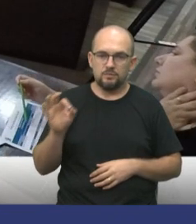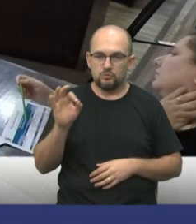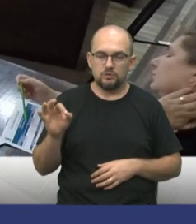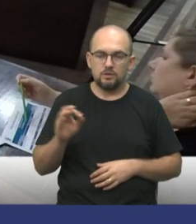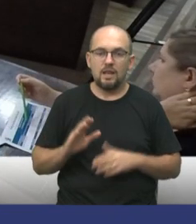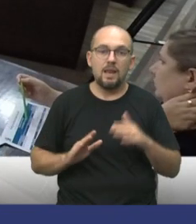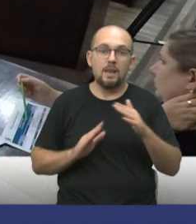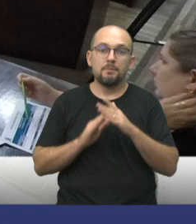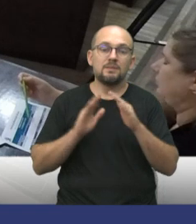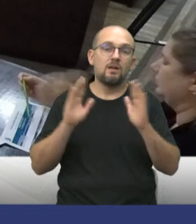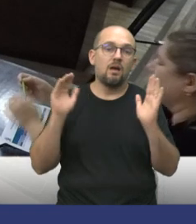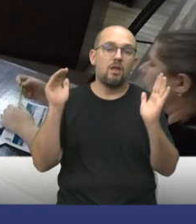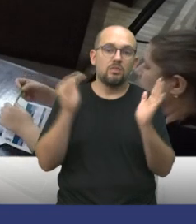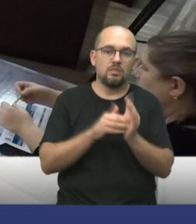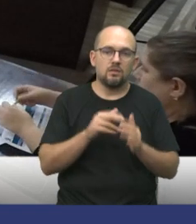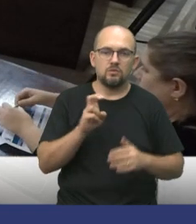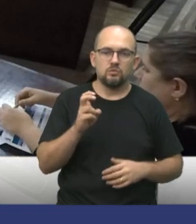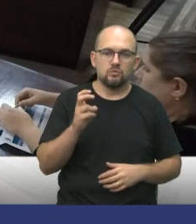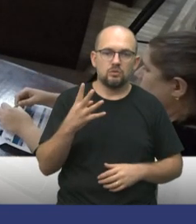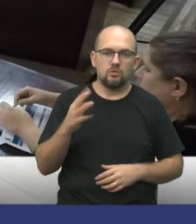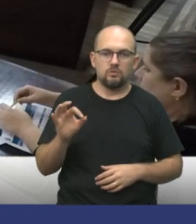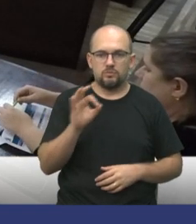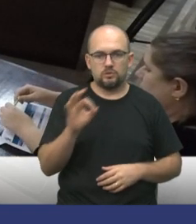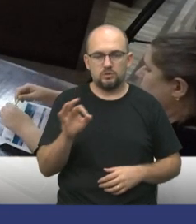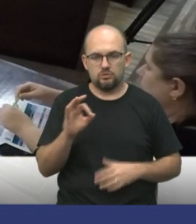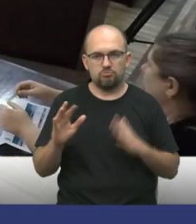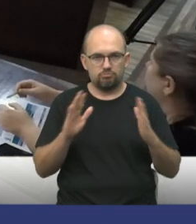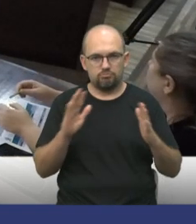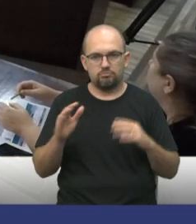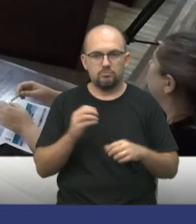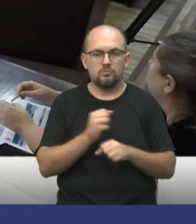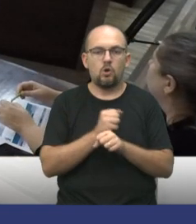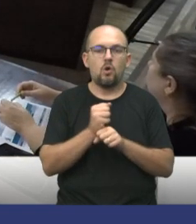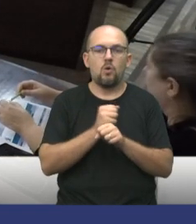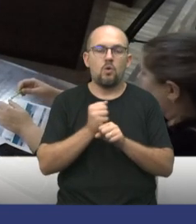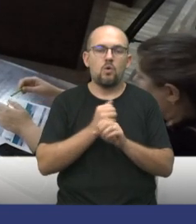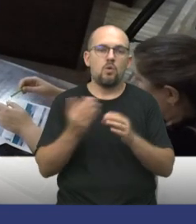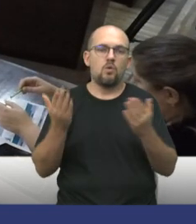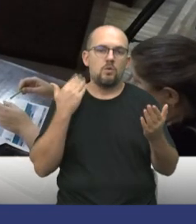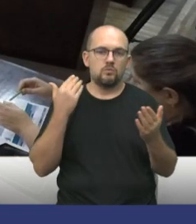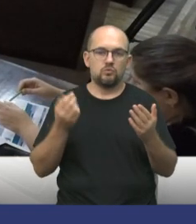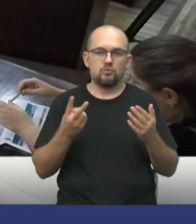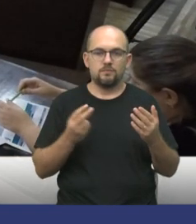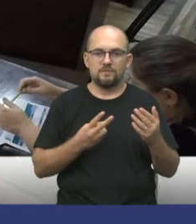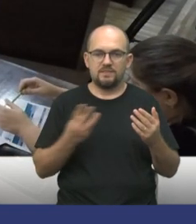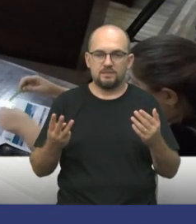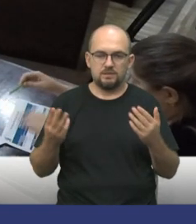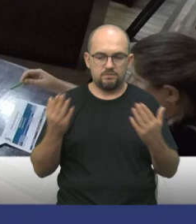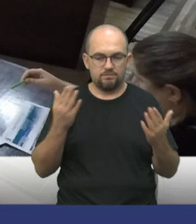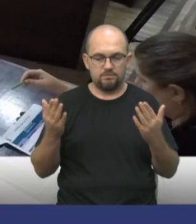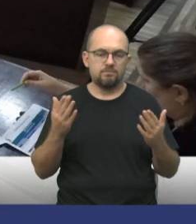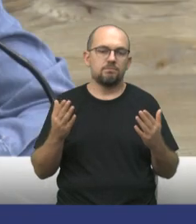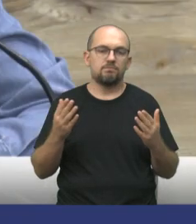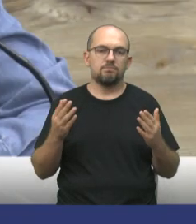limite máximo de 54%. Comparando-se com o ano, de 2023, encerrou-se o ano